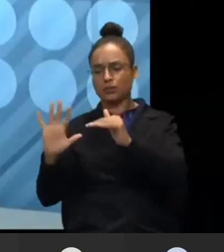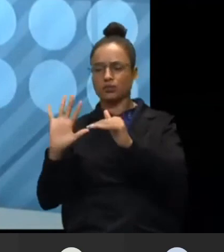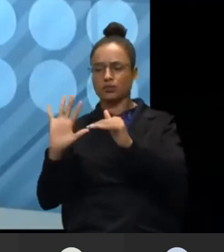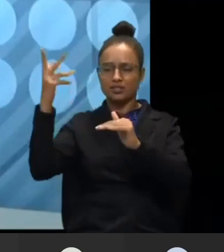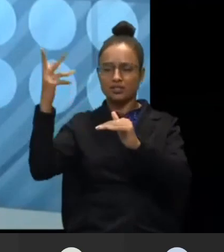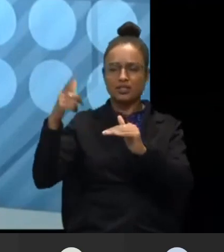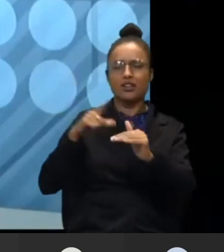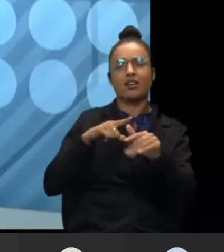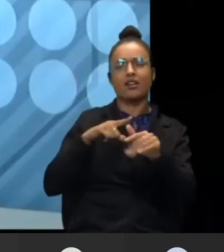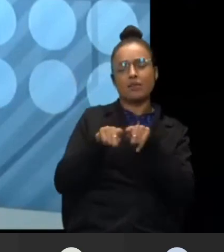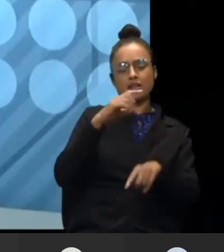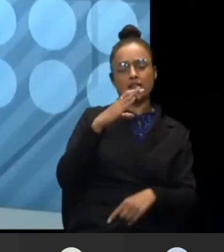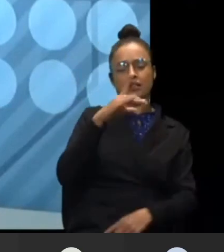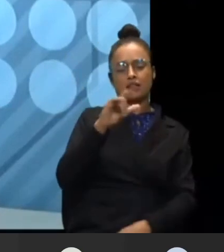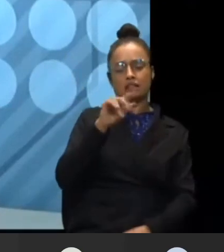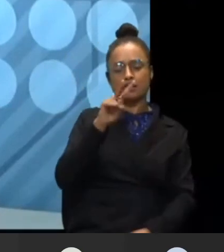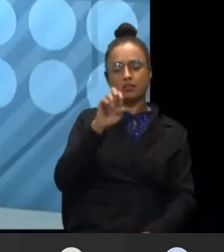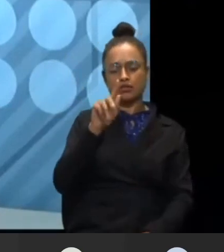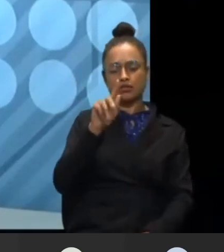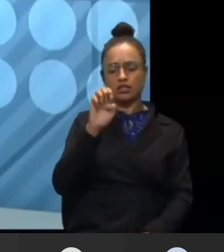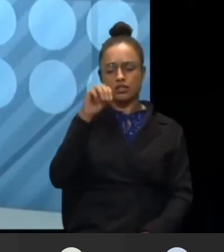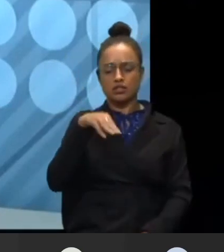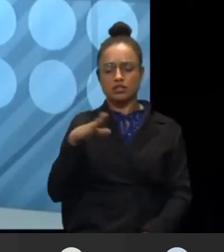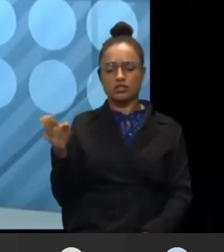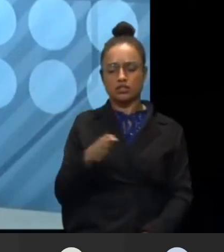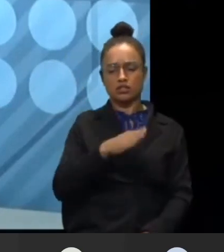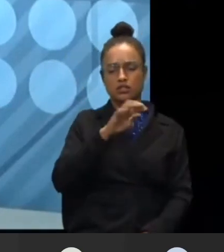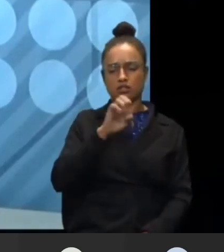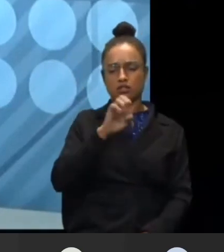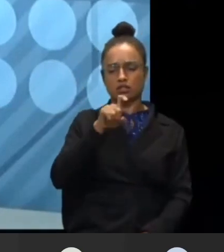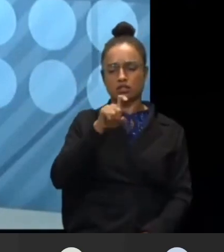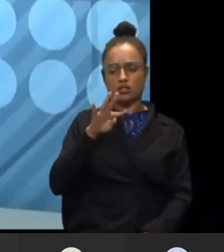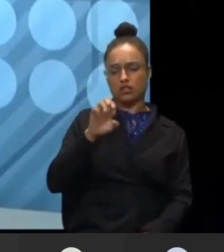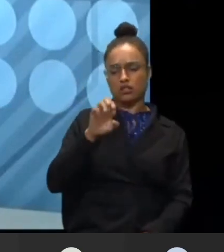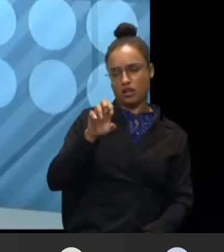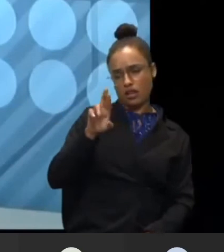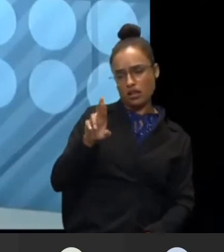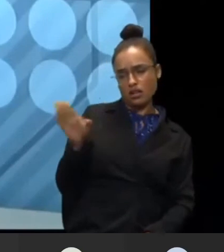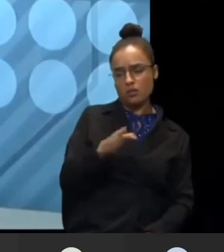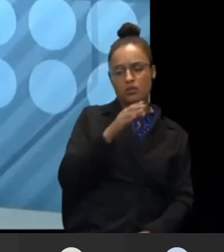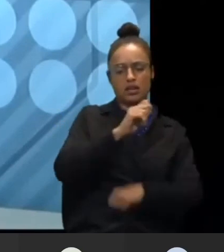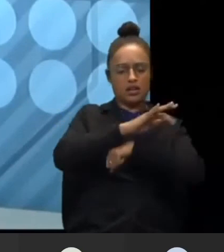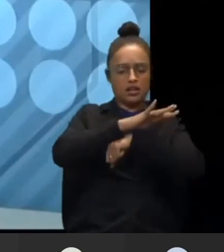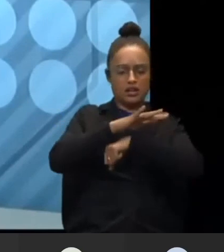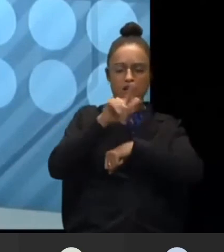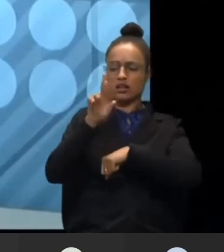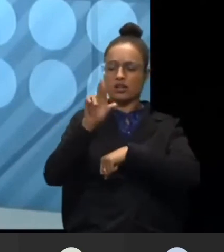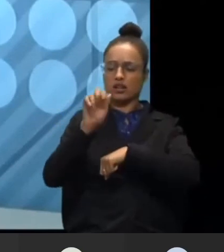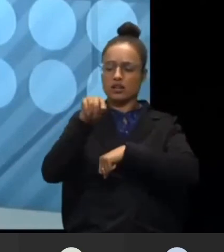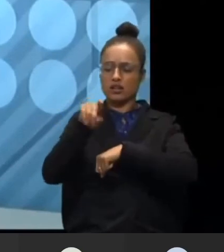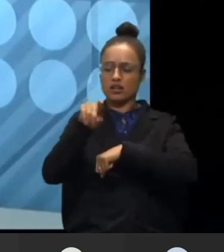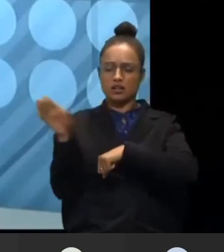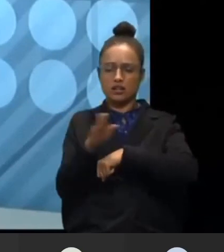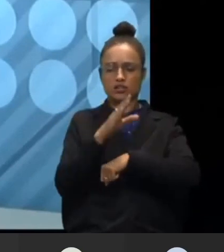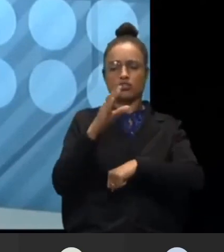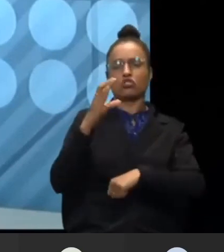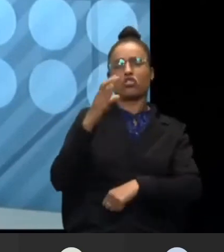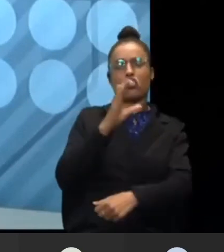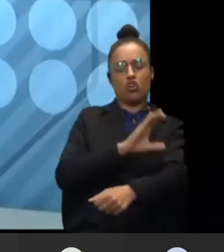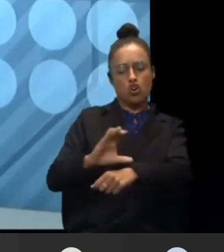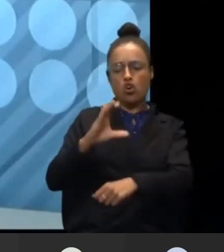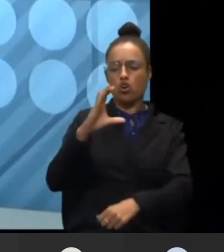graxos, a clivagem da ligação éster, ou seja, a clivagem da ligação do ácido graxo com o colesterol, liberando